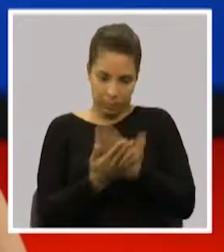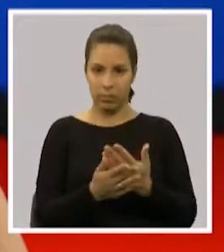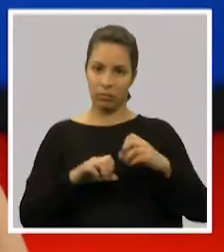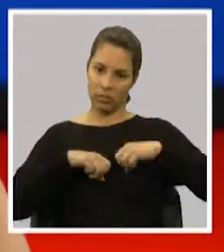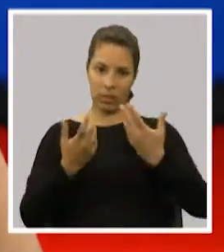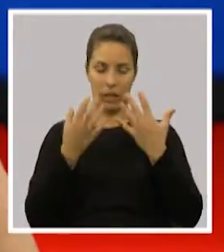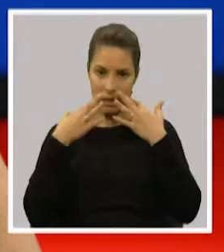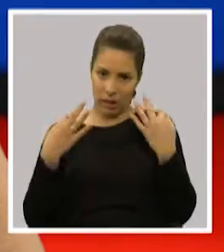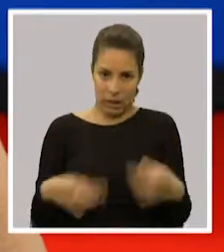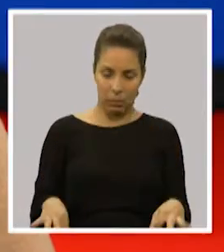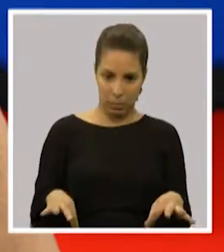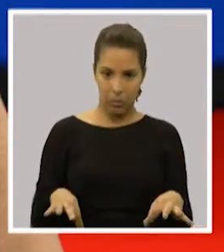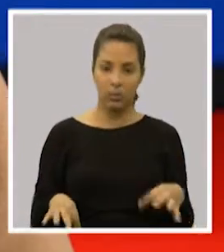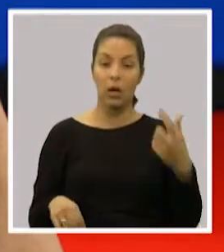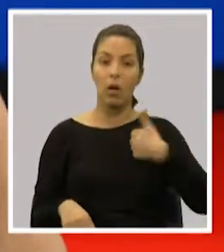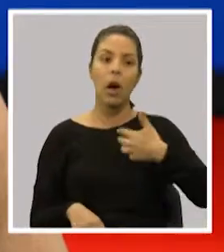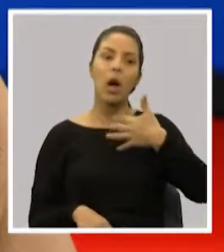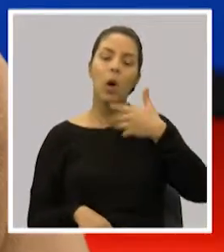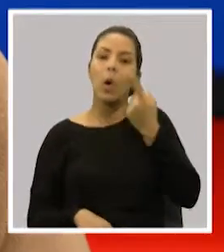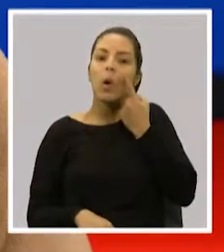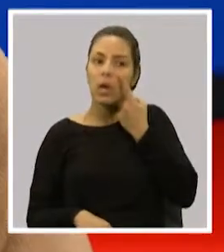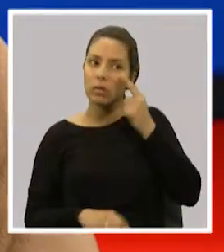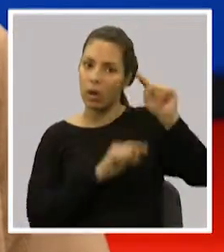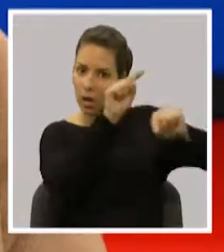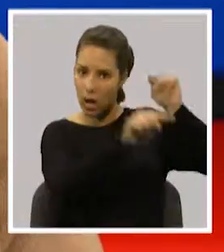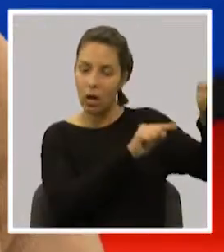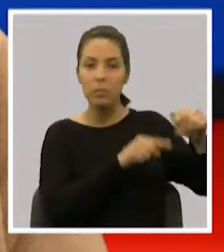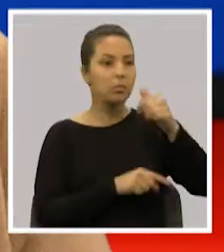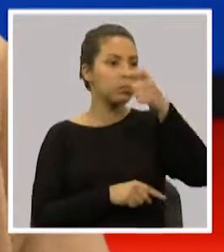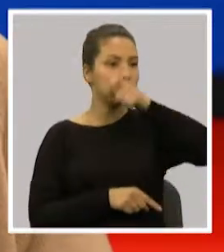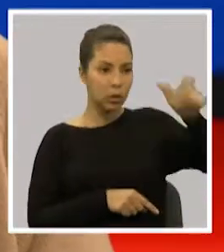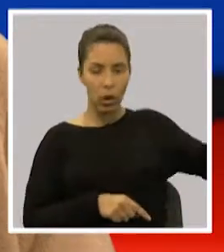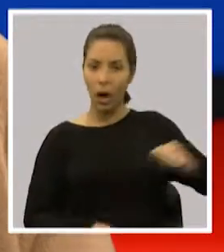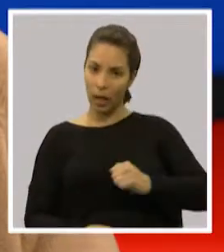nisso eu conheço católicos, vamos dizer